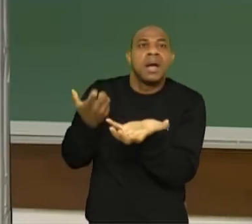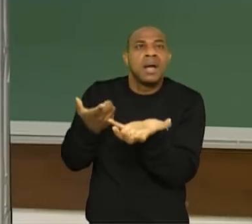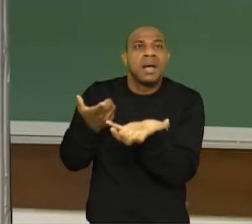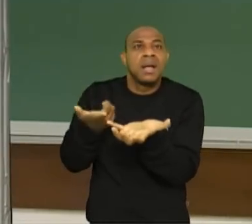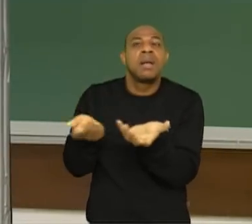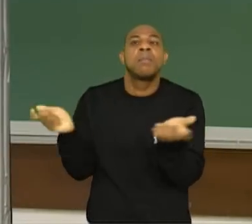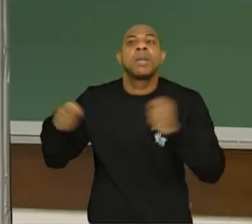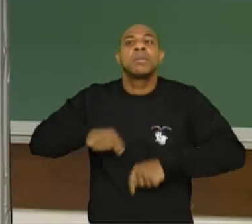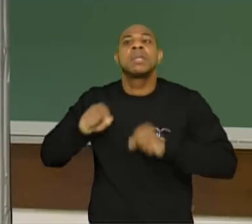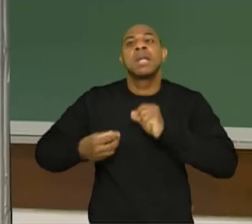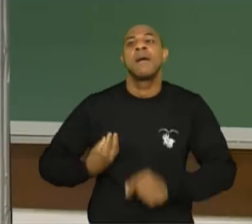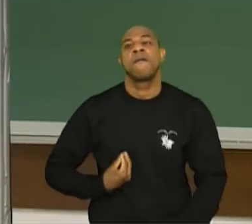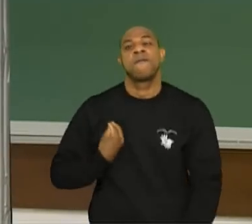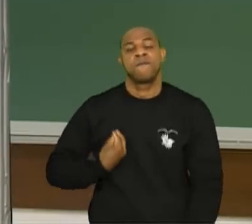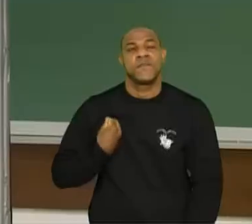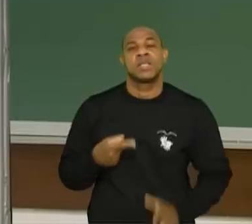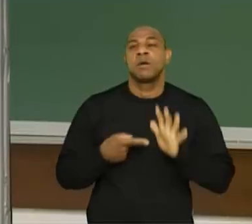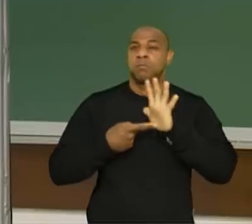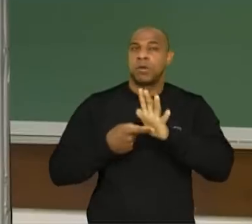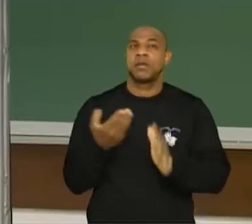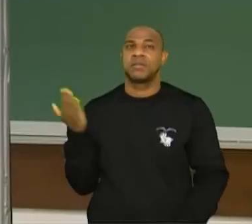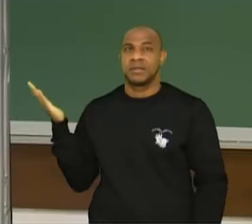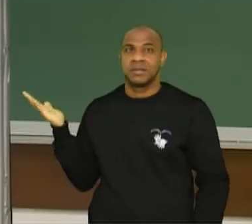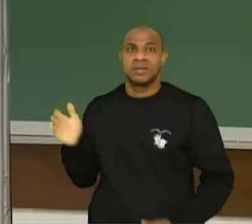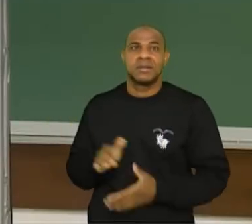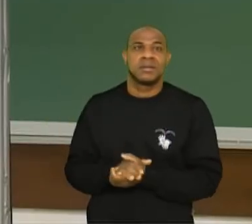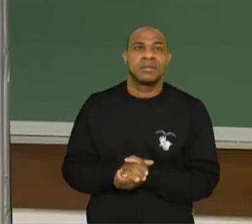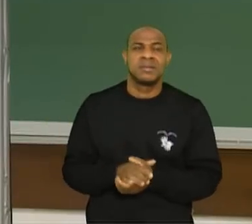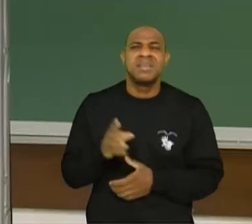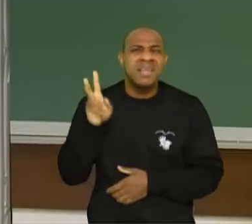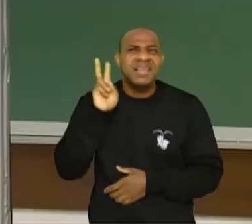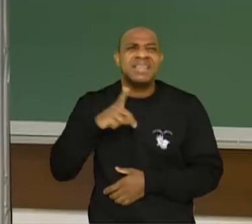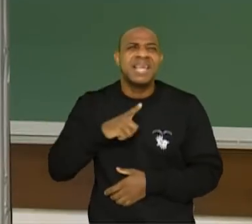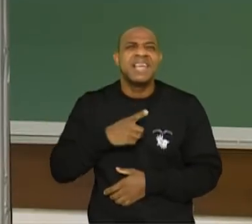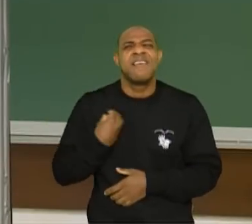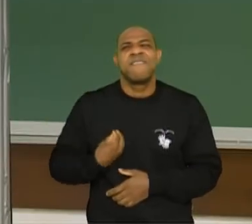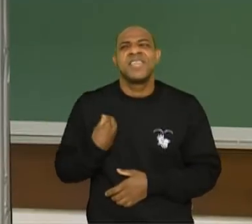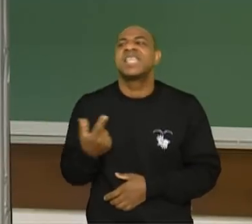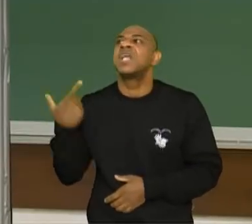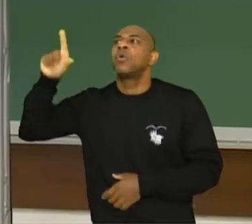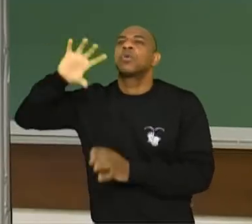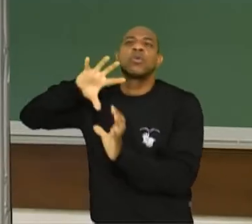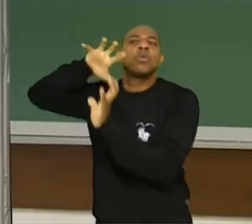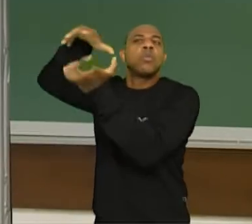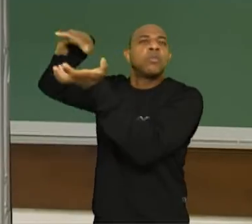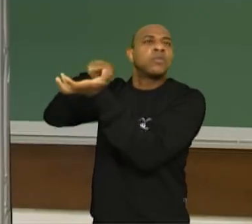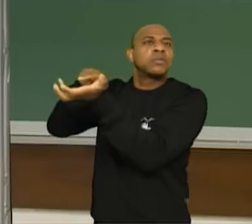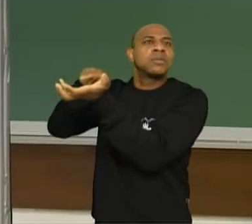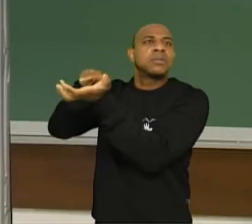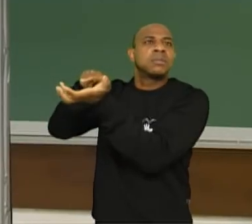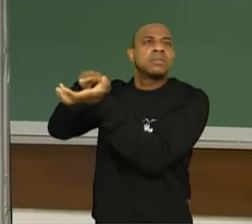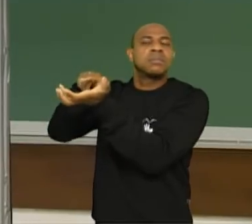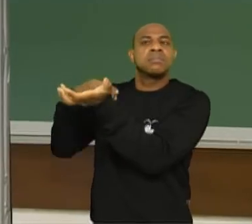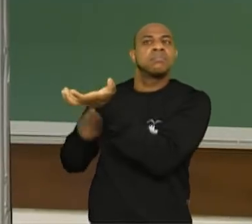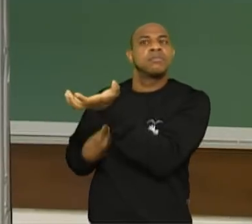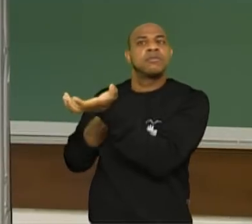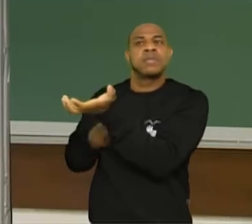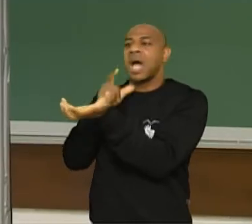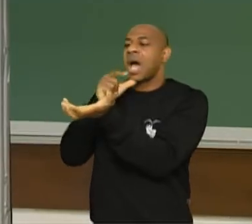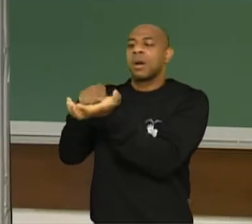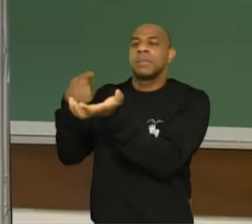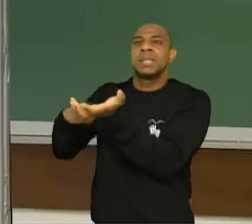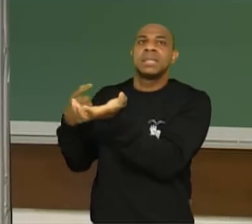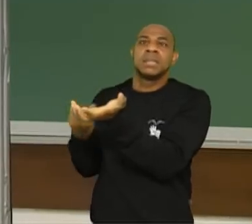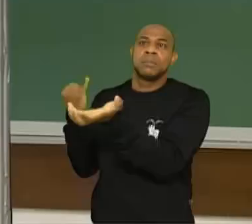possibilidade da vida, né? Lembra lá quando a gente fala em vida no outro planeta, a gente fala da água, é um fator abiótico essencial para que tenha vida, né?